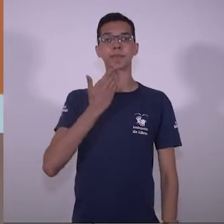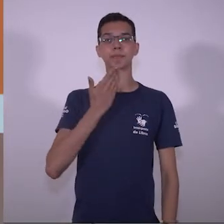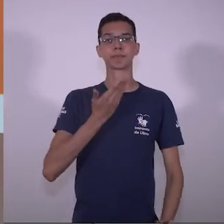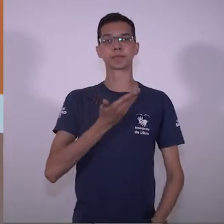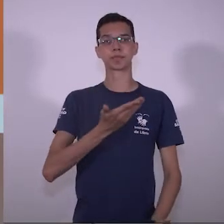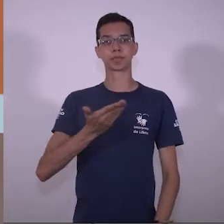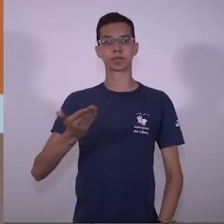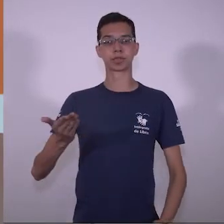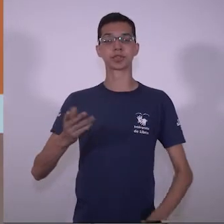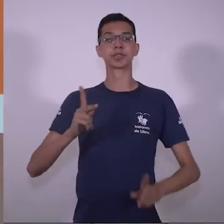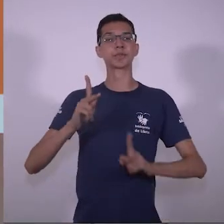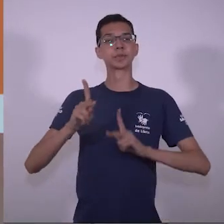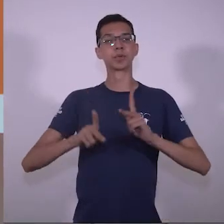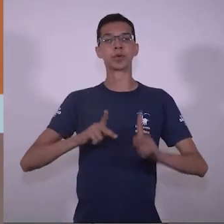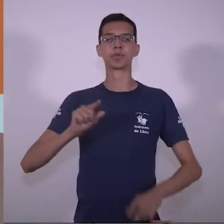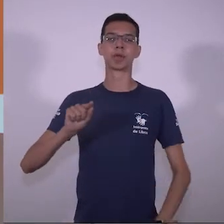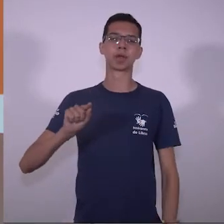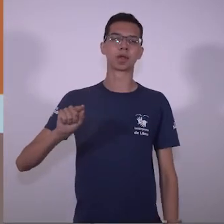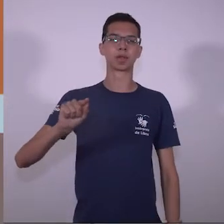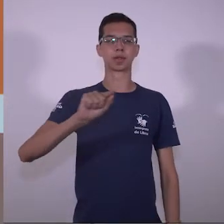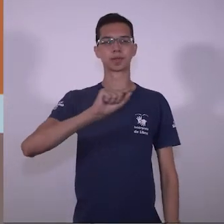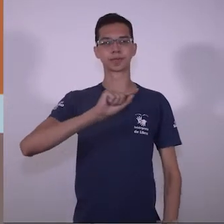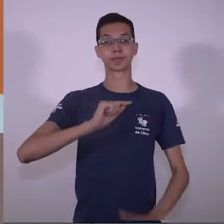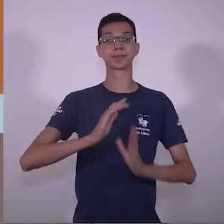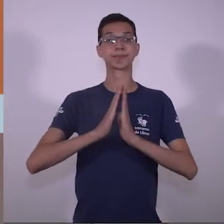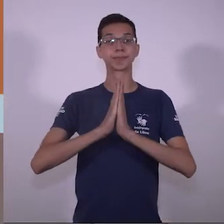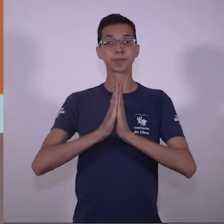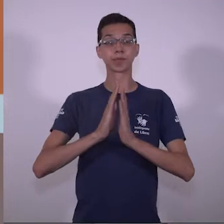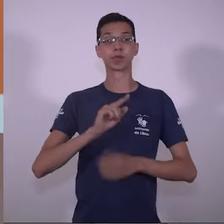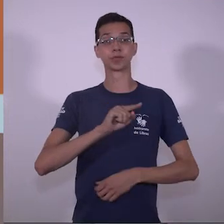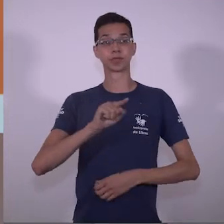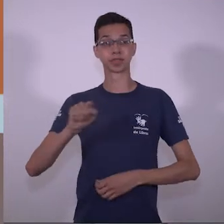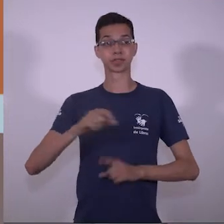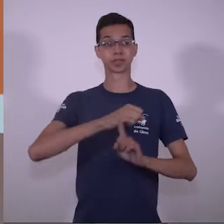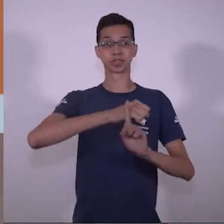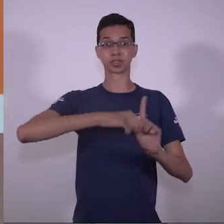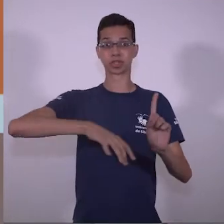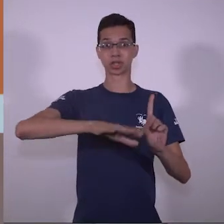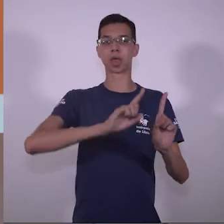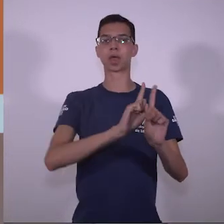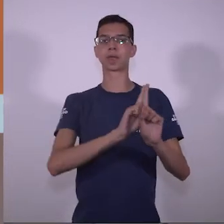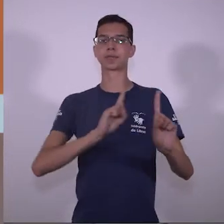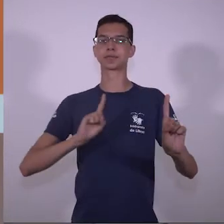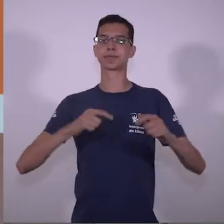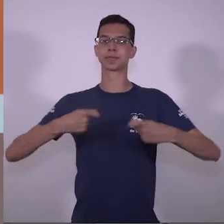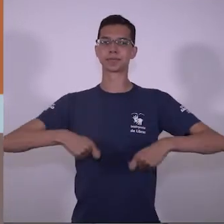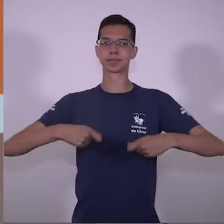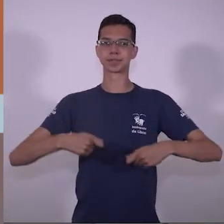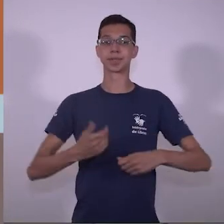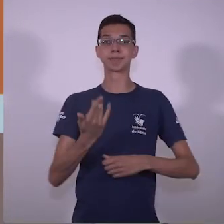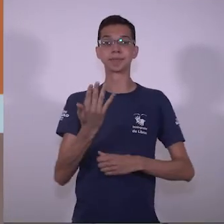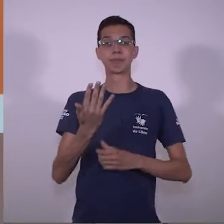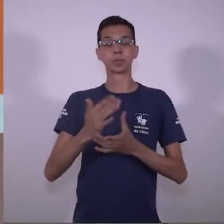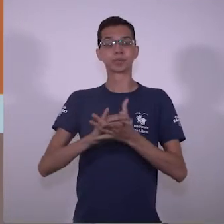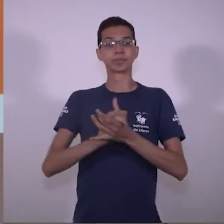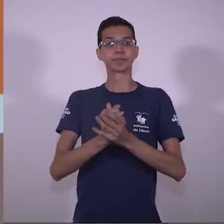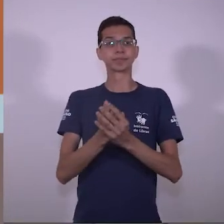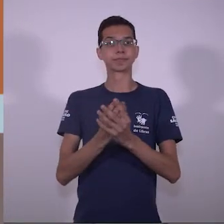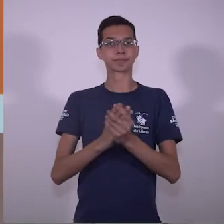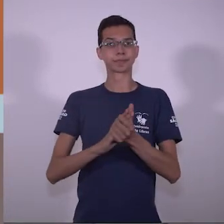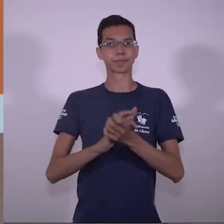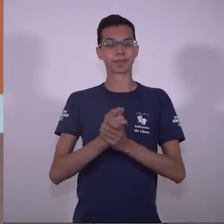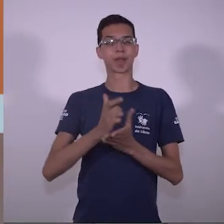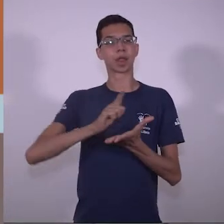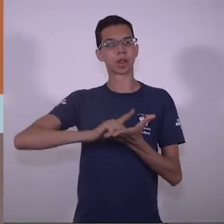para a população, né, de manter o distanciamento social, a higienização das mãos e todos